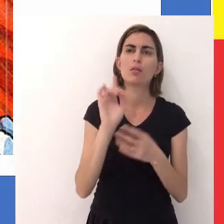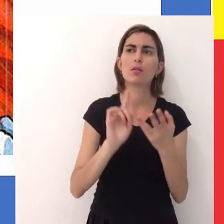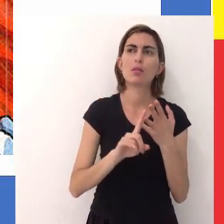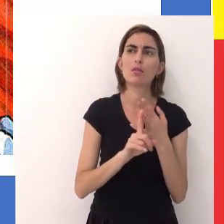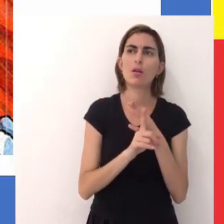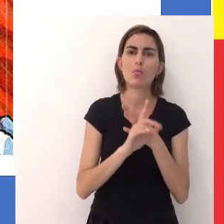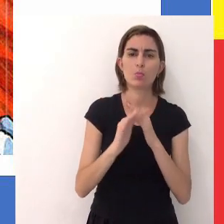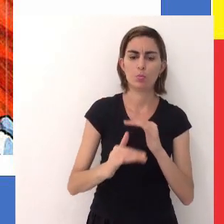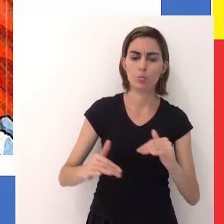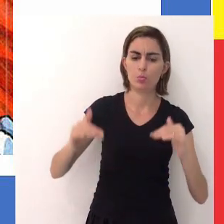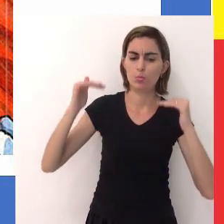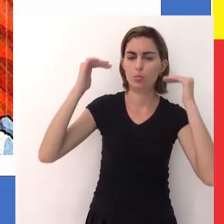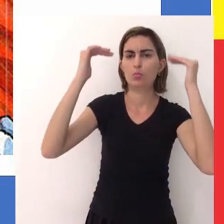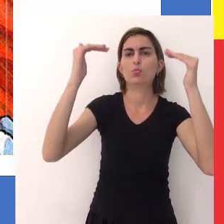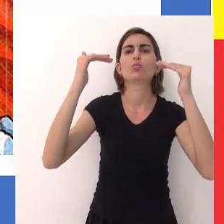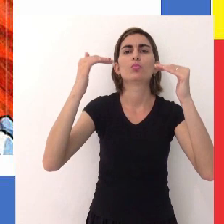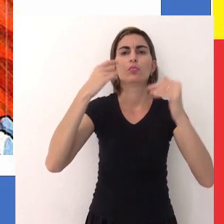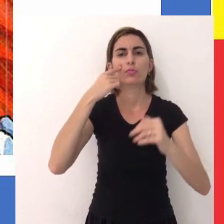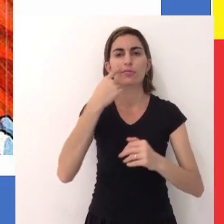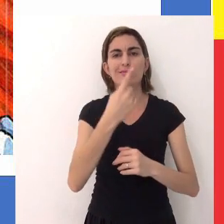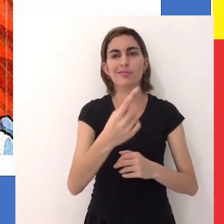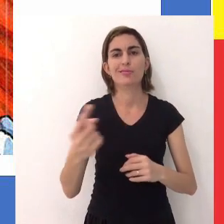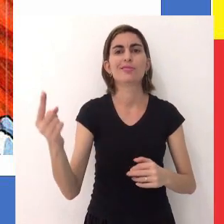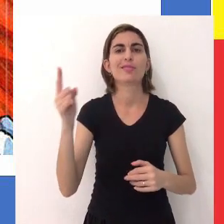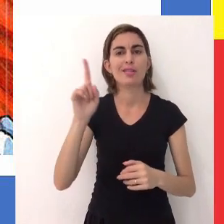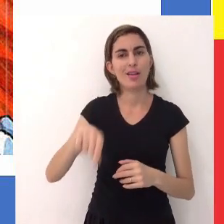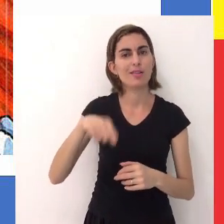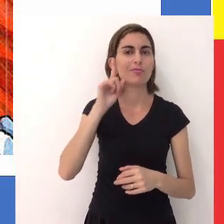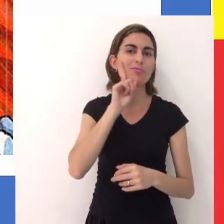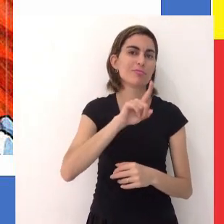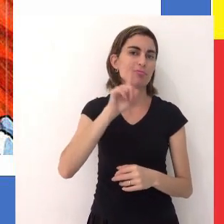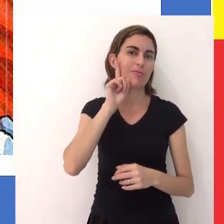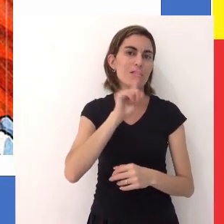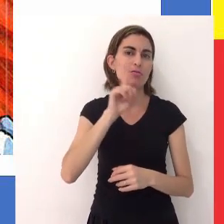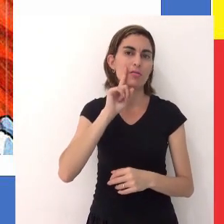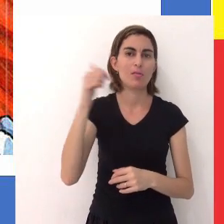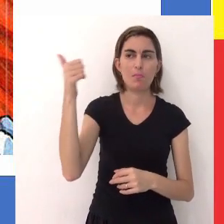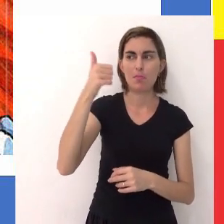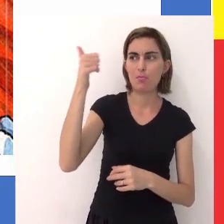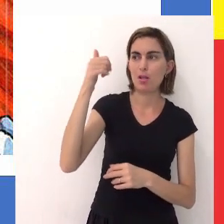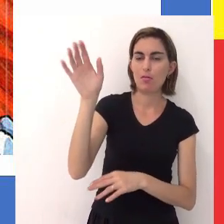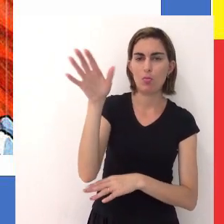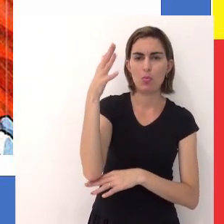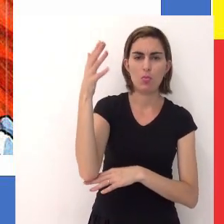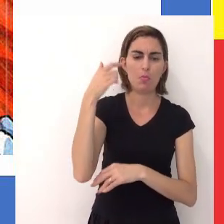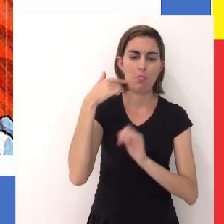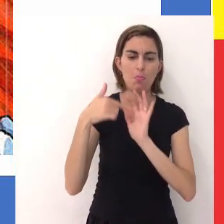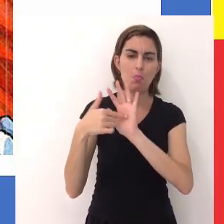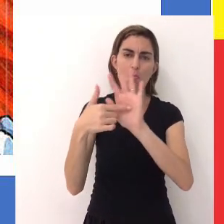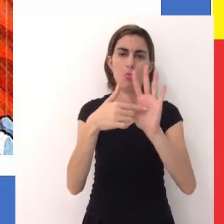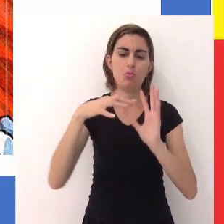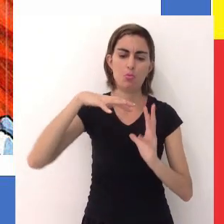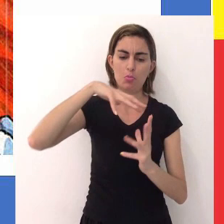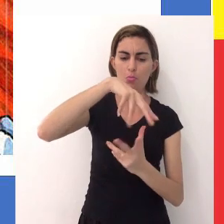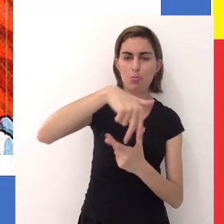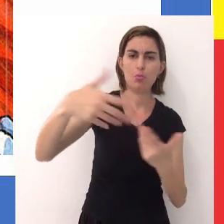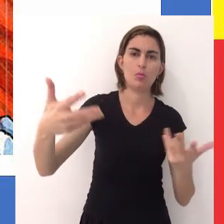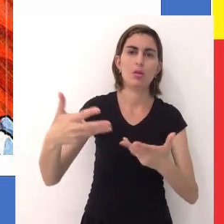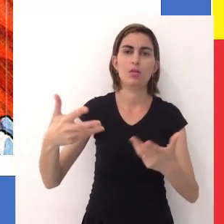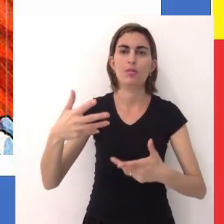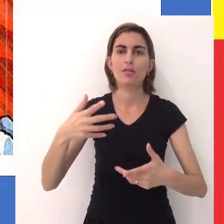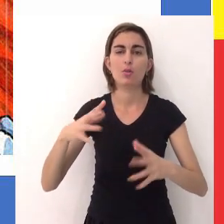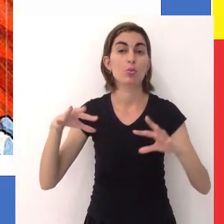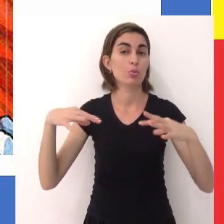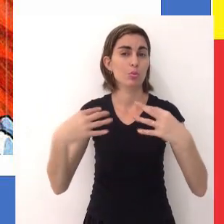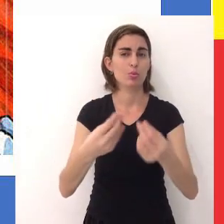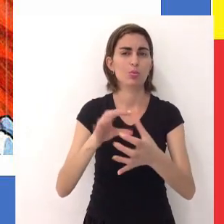bandeira superior, né? A essas bandeiras que estão sendo hasteadas, que é a dos Estados Unidos, né? Mostrando que o mundo agora é de todas